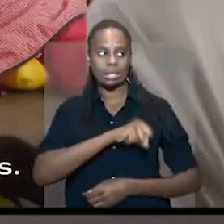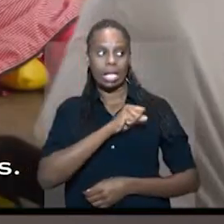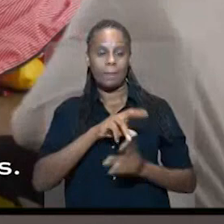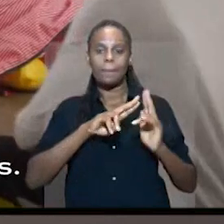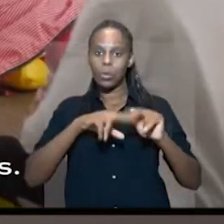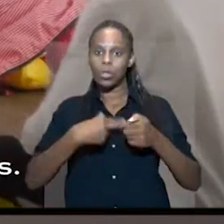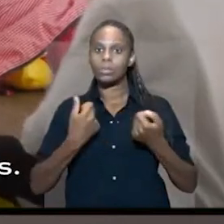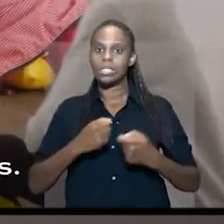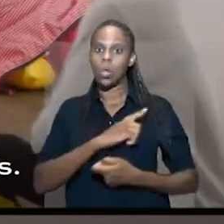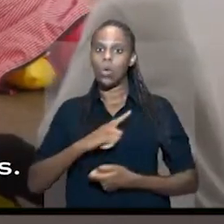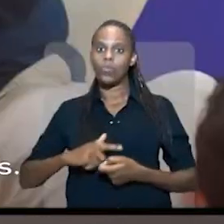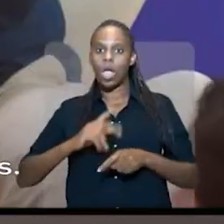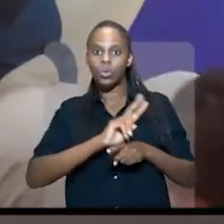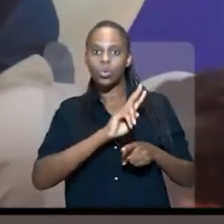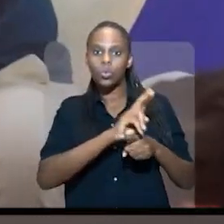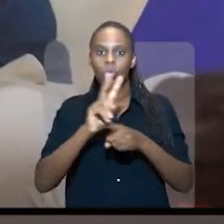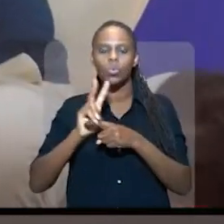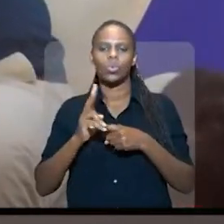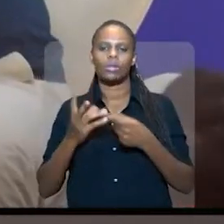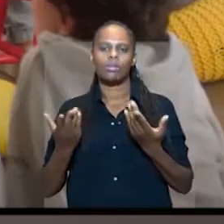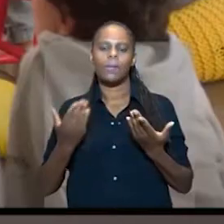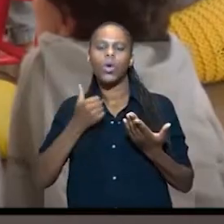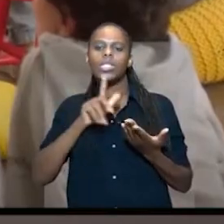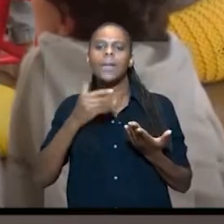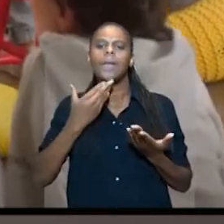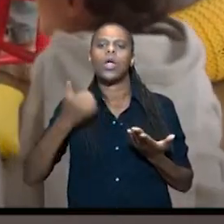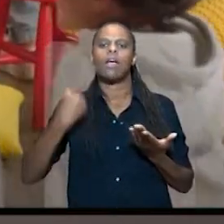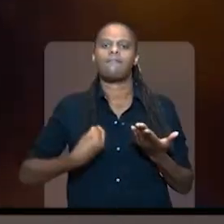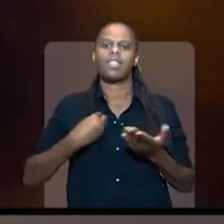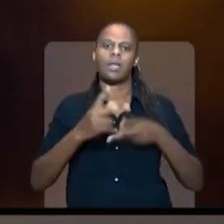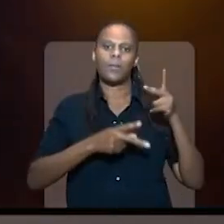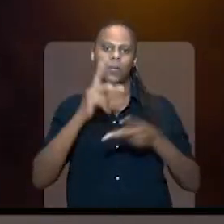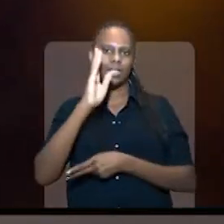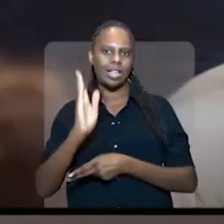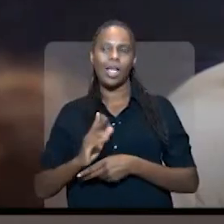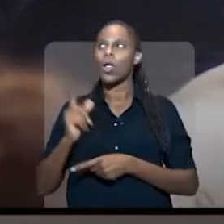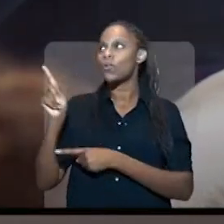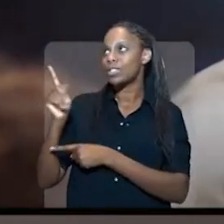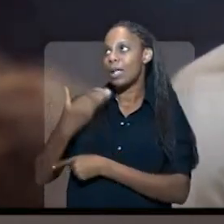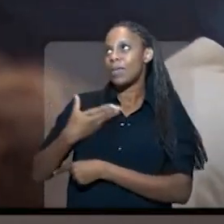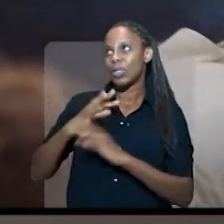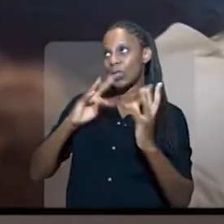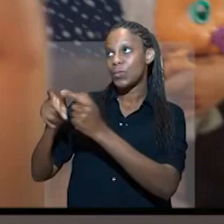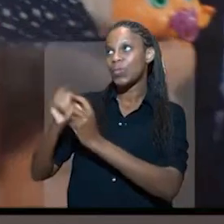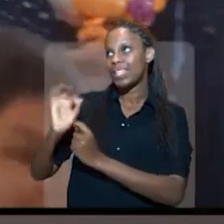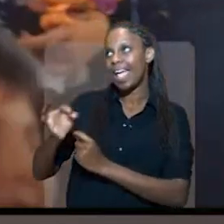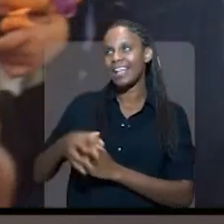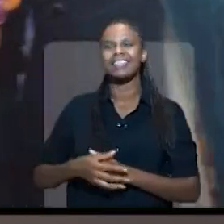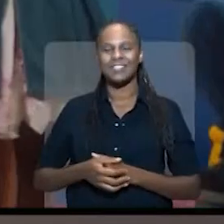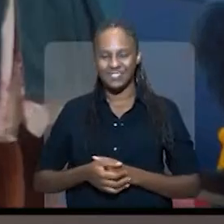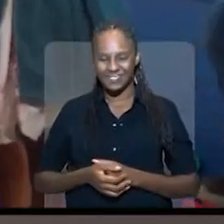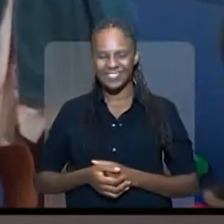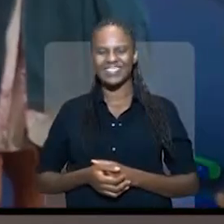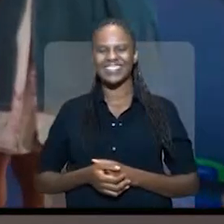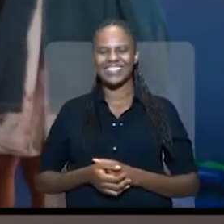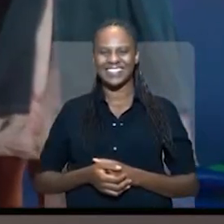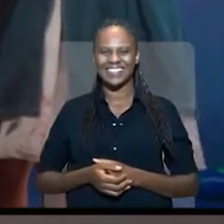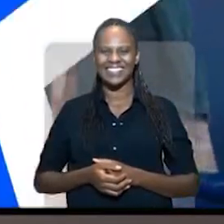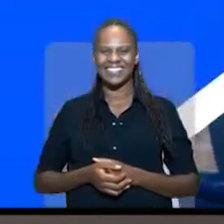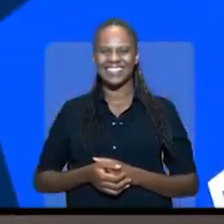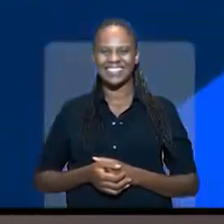gente precisa governar o país, para melhorar a vida do povo brasileiro. Porque você é a vida de todo mundo.